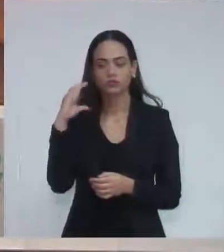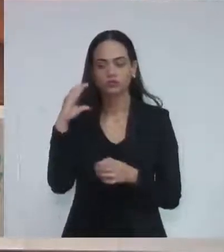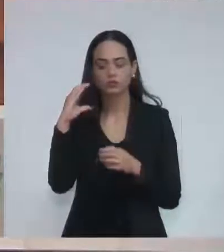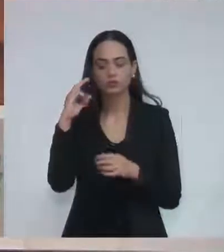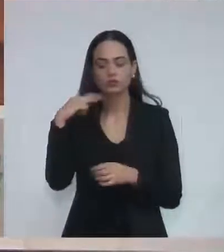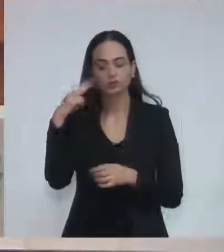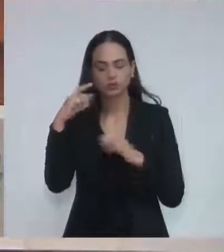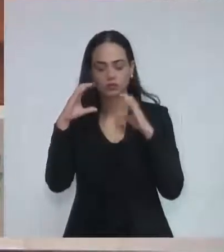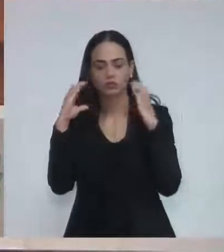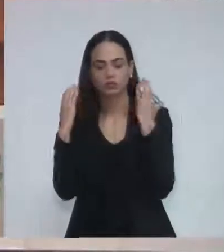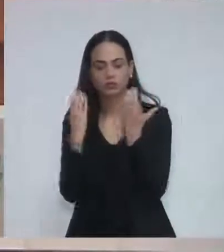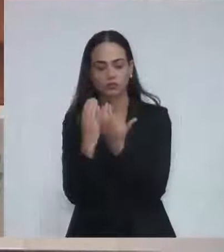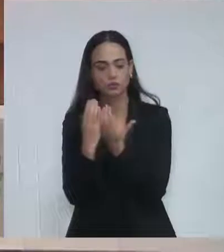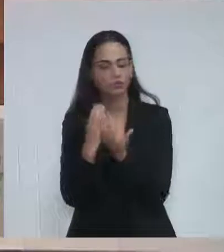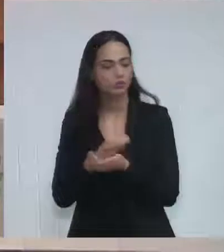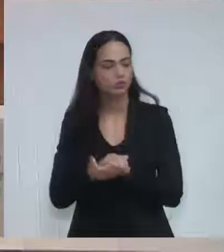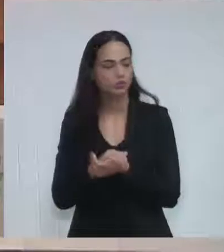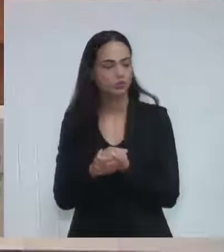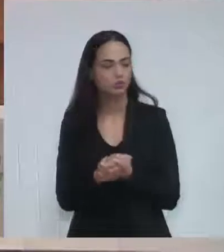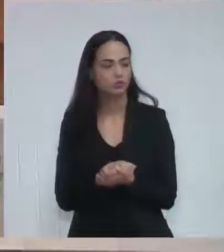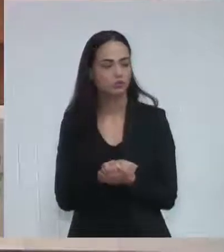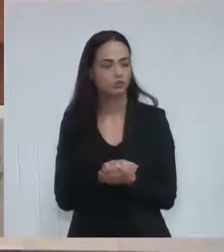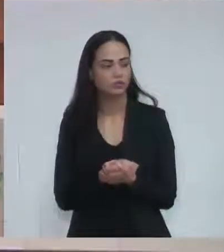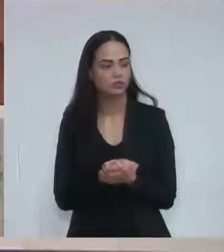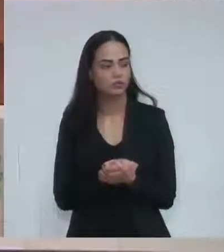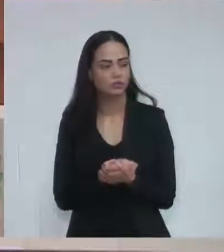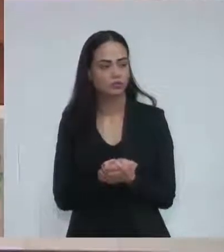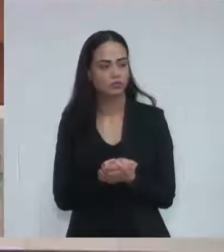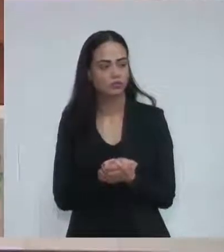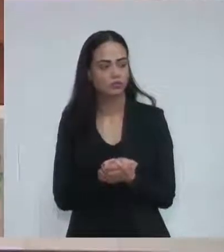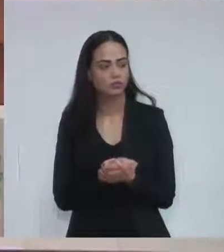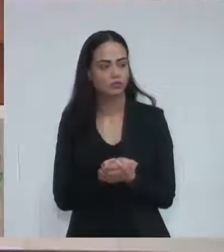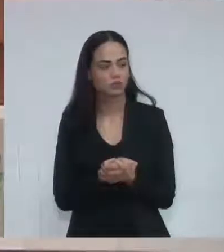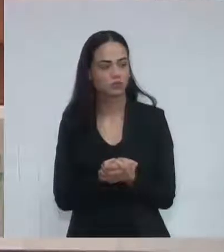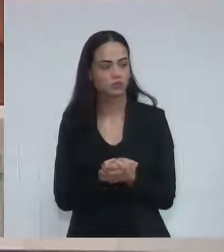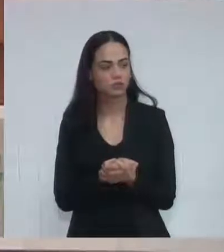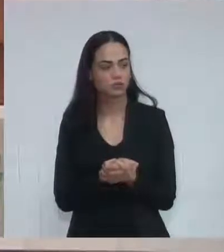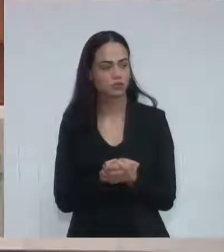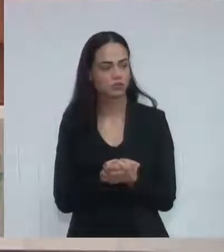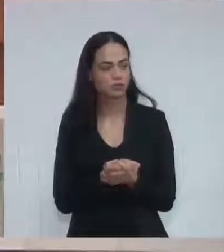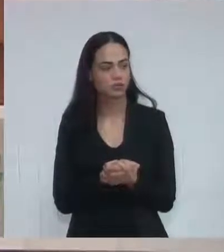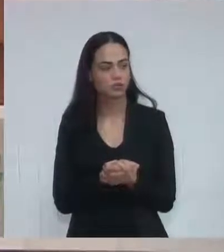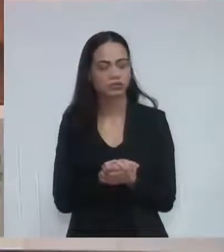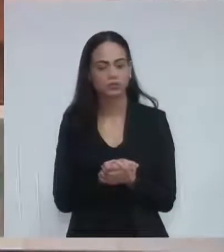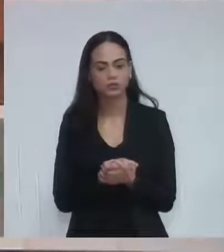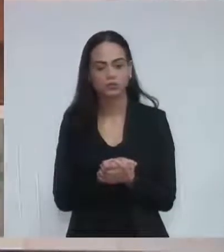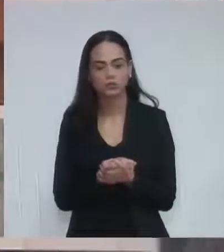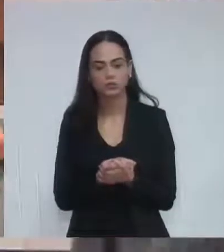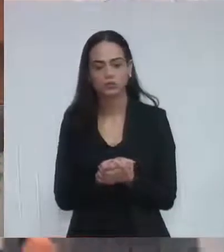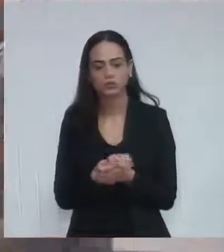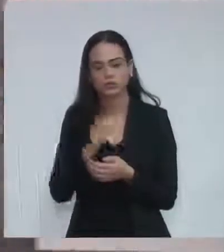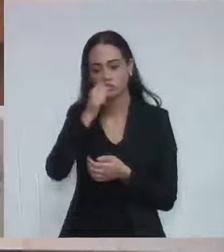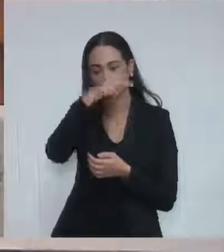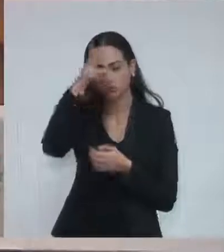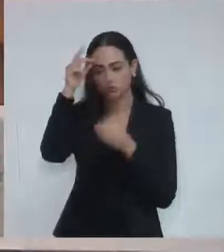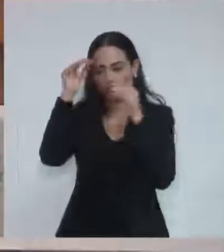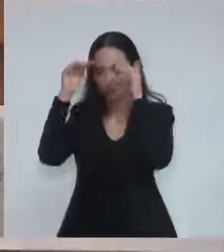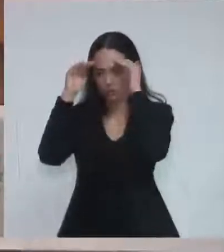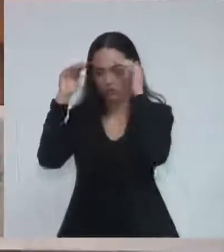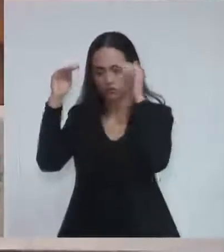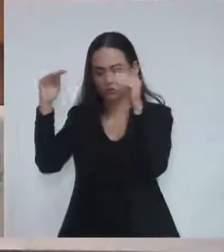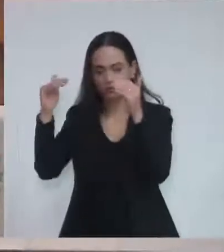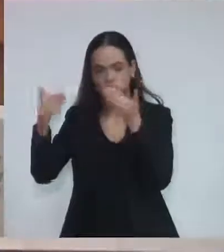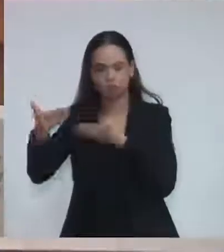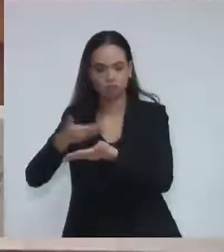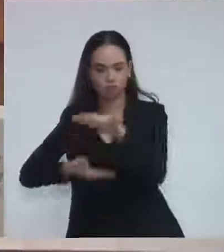caso em Testília, não se vislumbra a violação de qualquer dos princípios da administração pública.